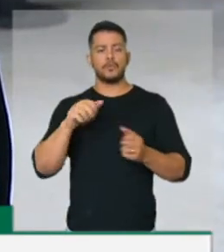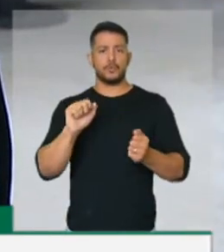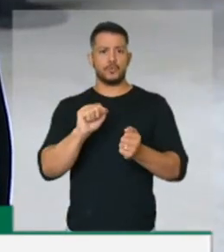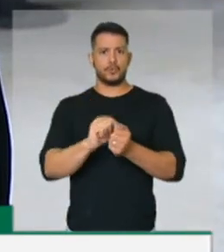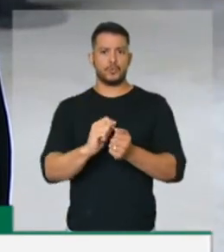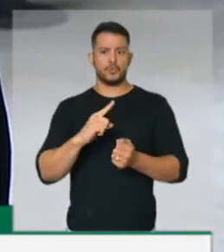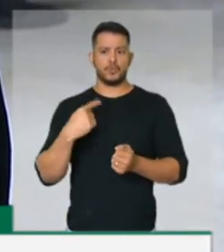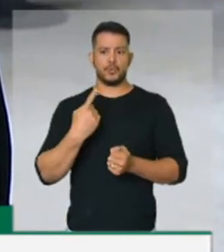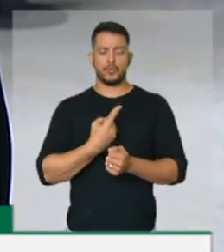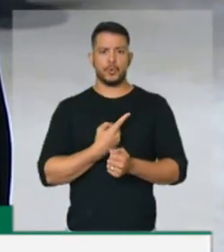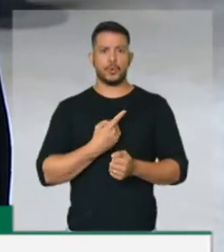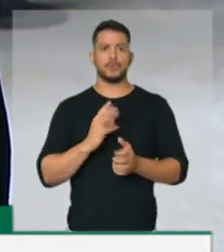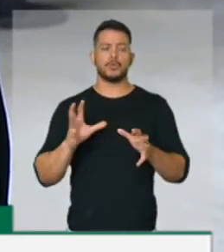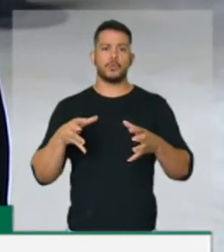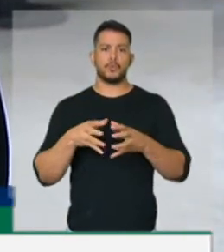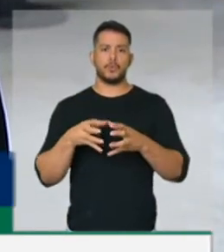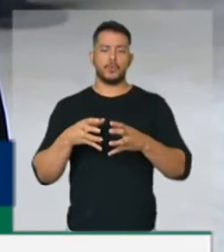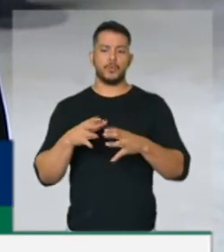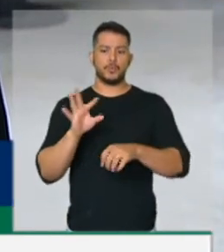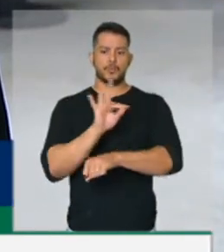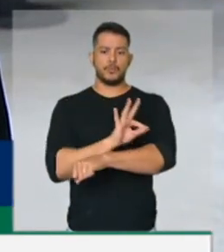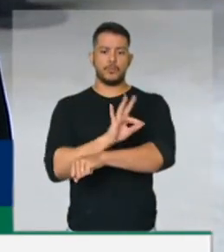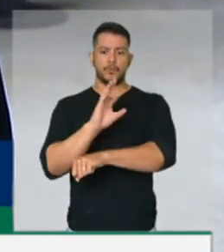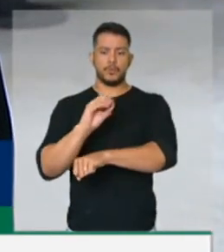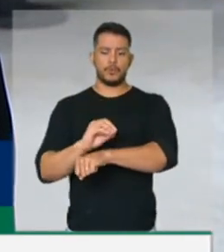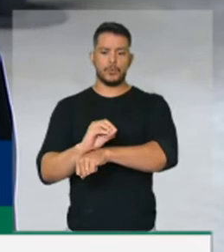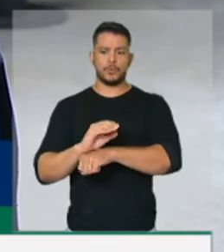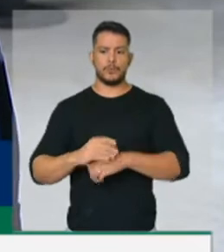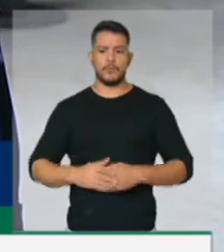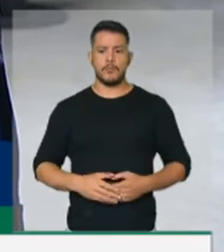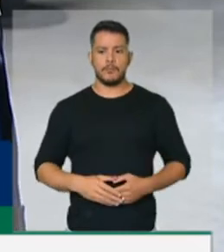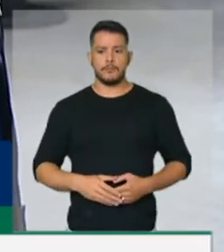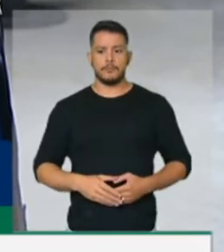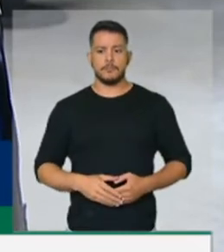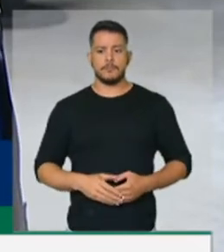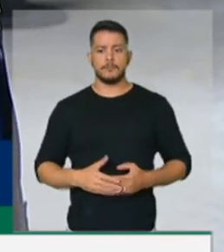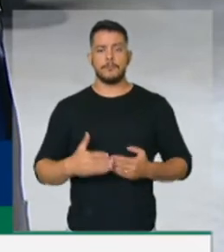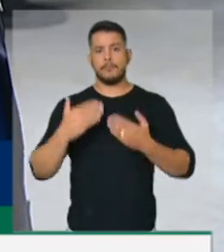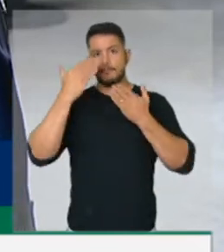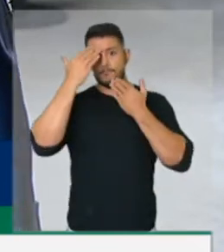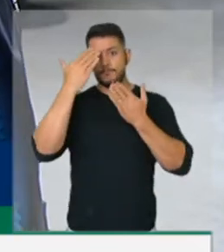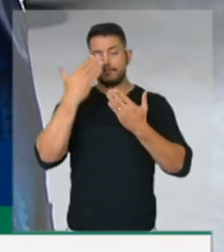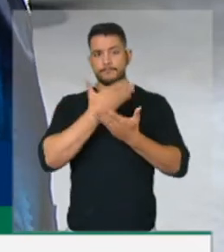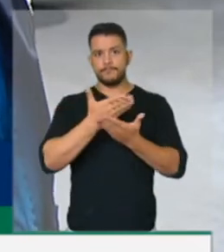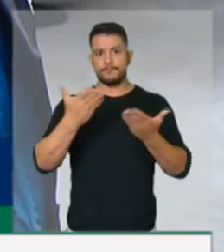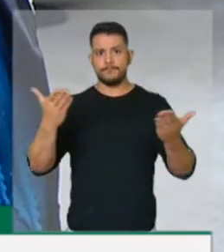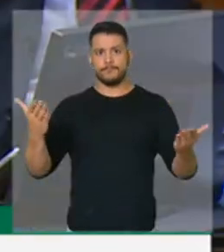Tocantins e que, de forma unânime, disse sim à PEC dos pioneiros. Muito obrigado, senhor presidente.